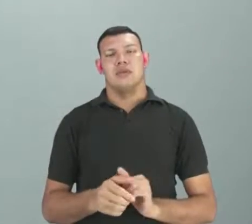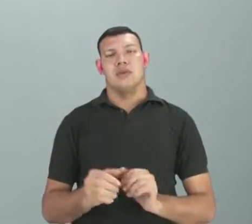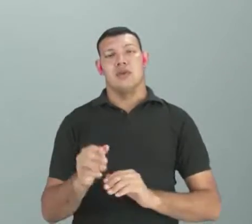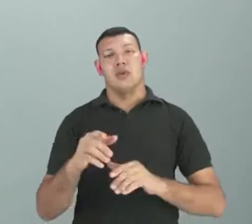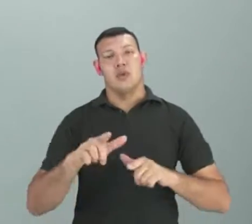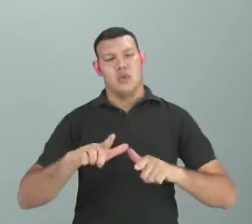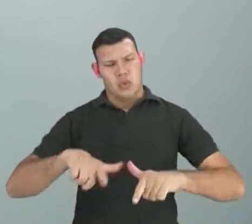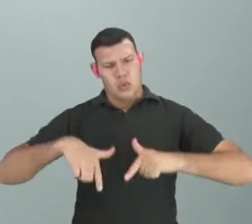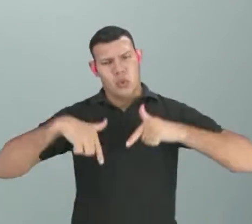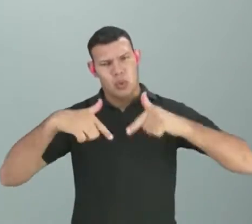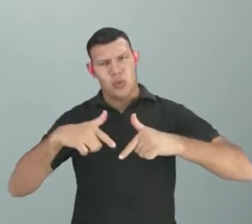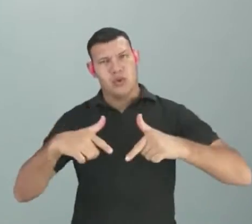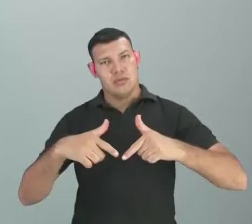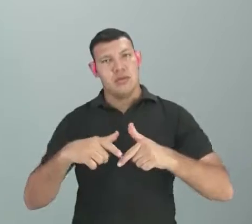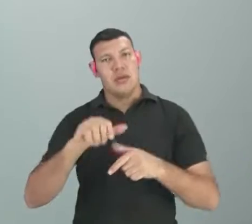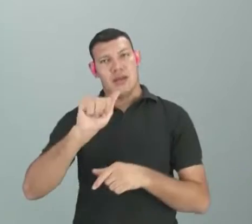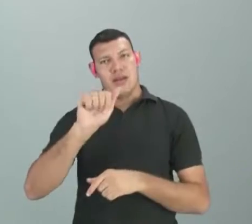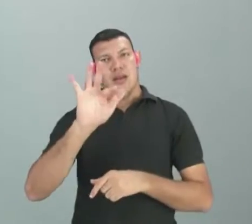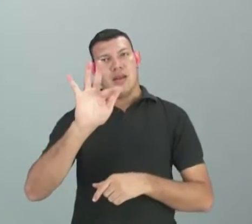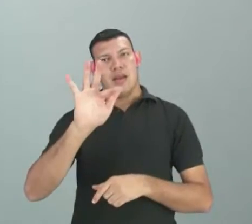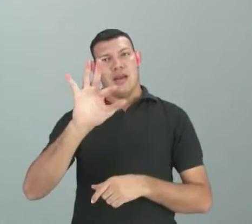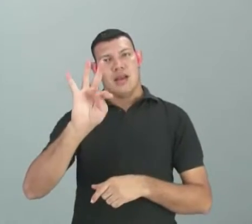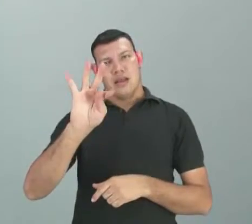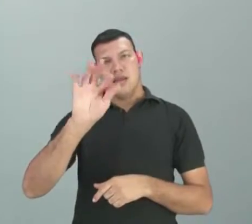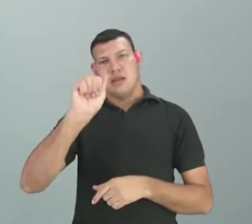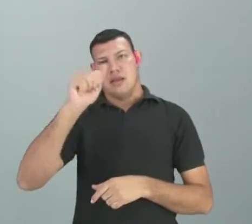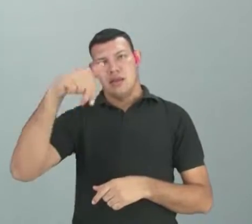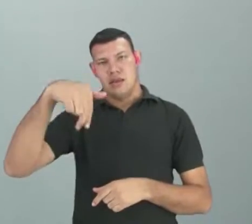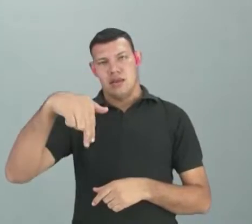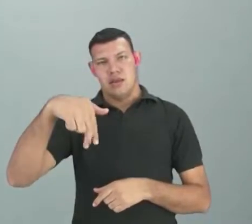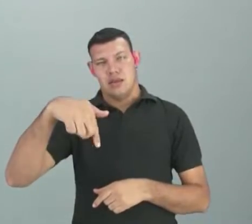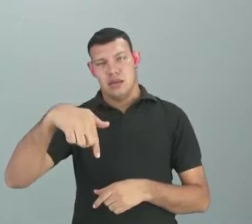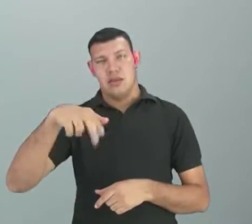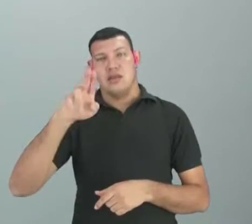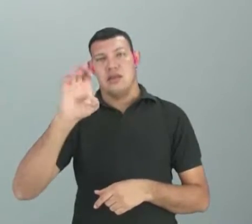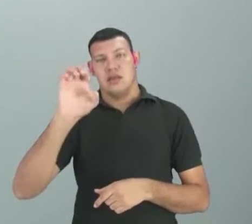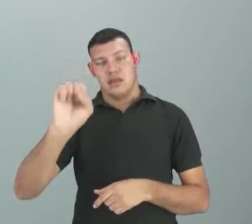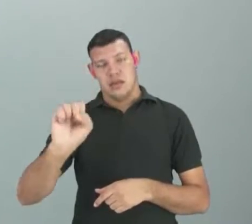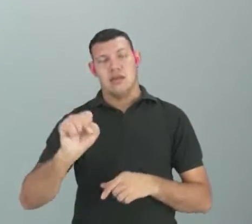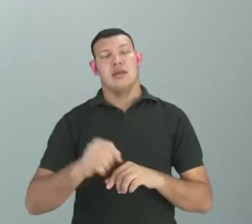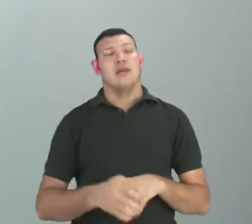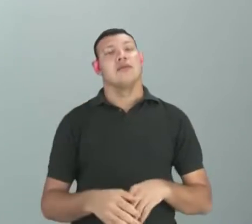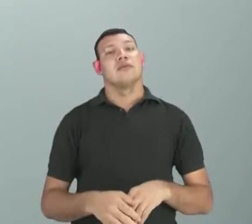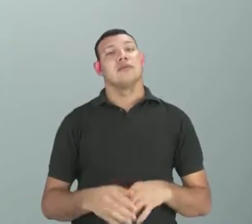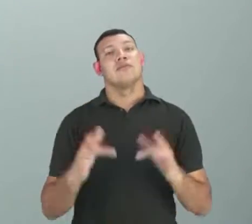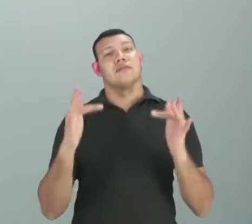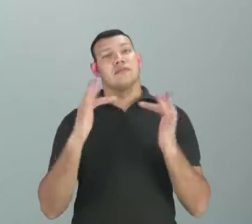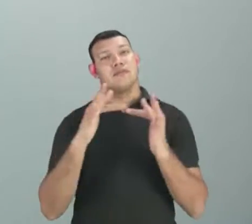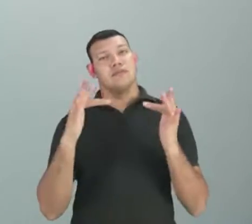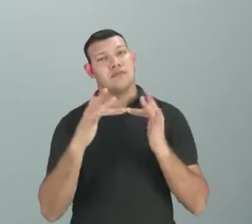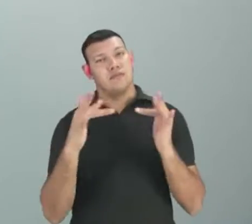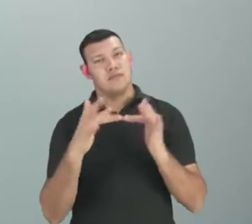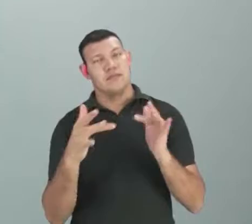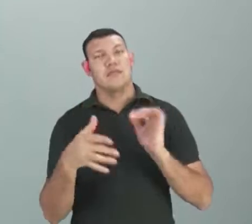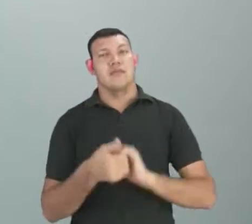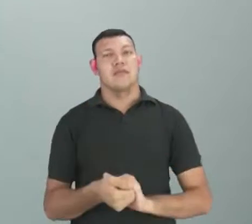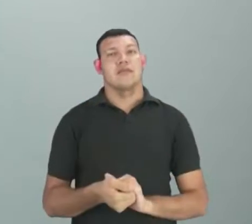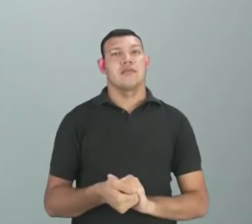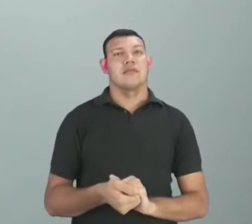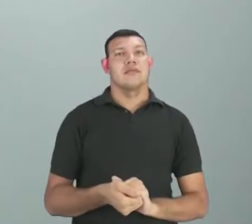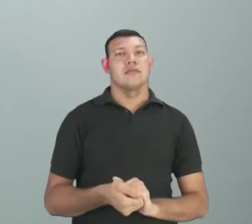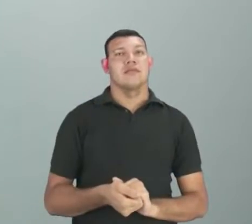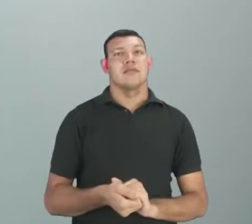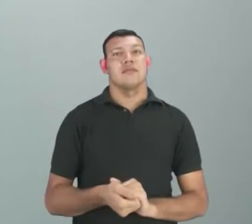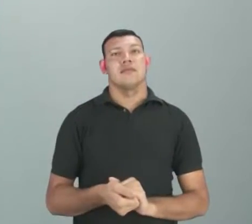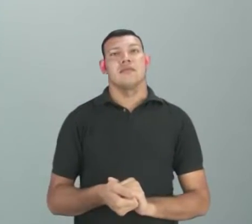do que defende e vice-versa. E o contato proposital, a pessoa só está ali